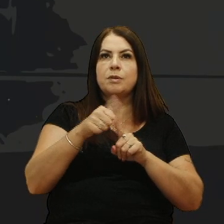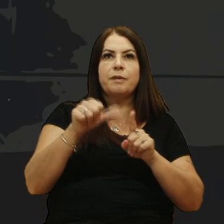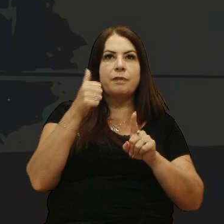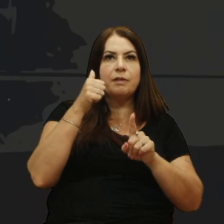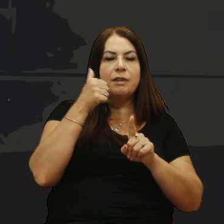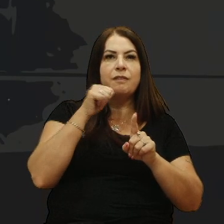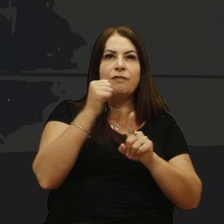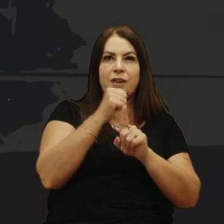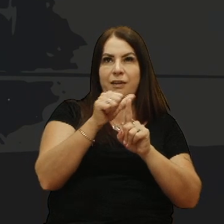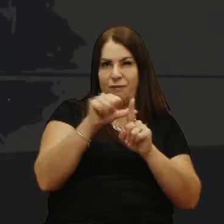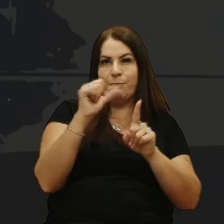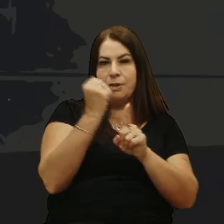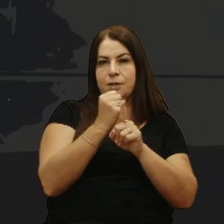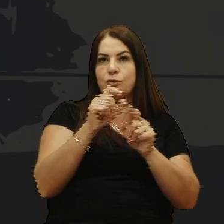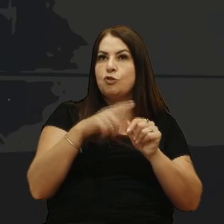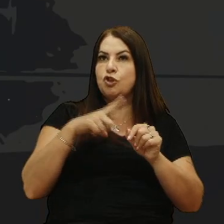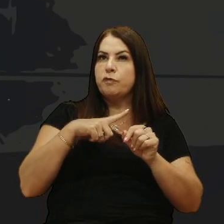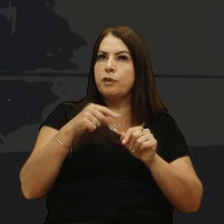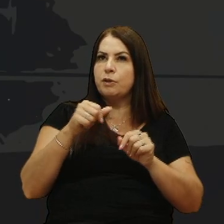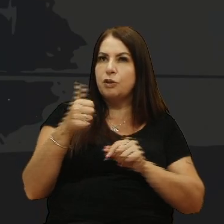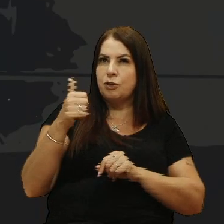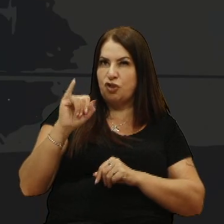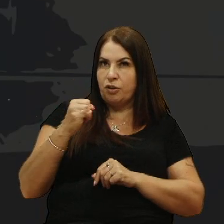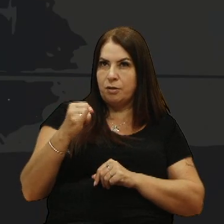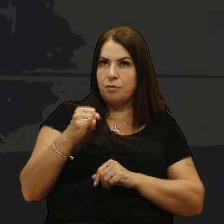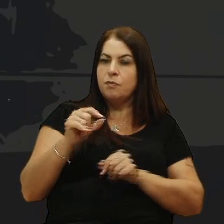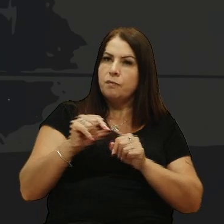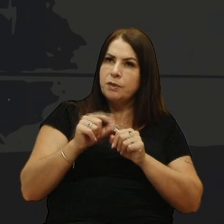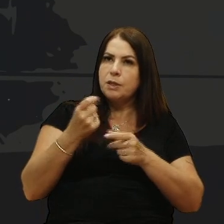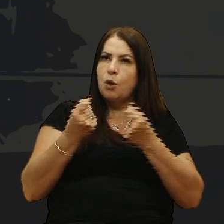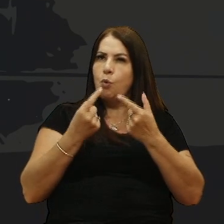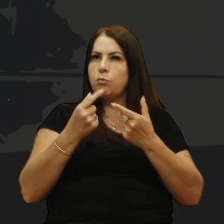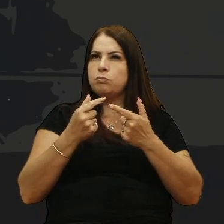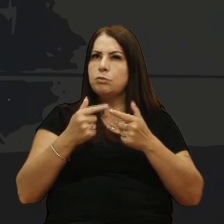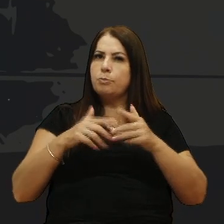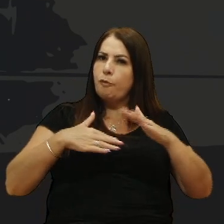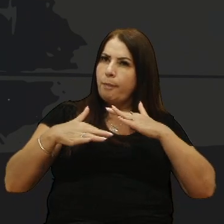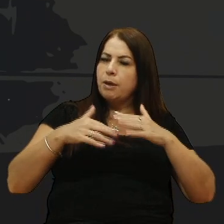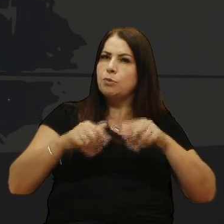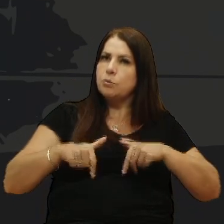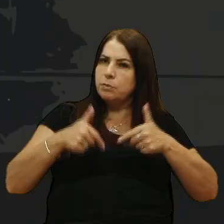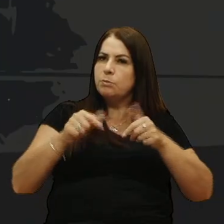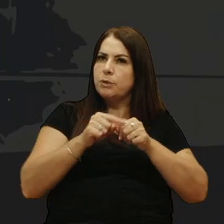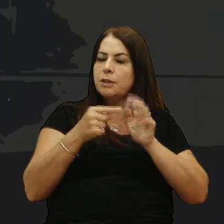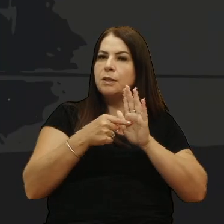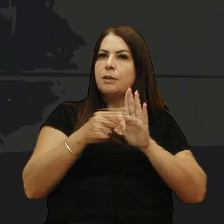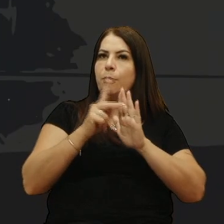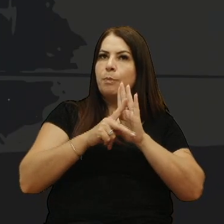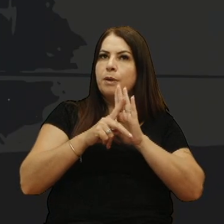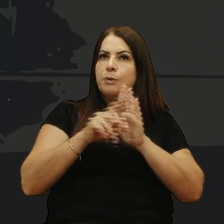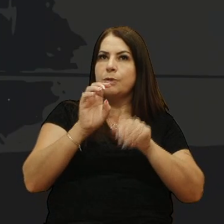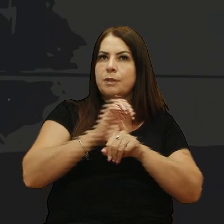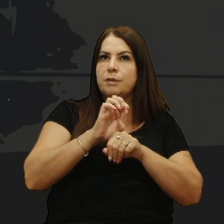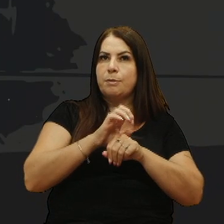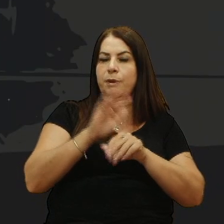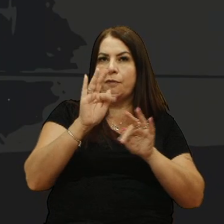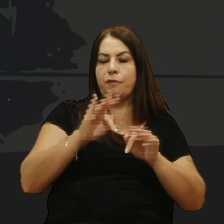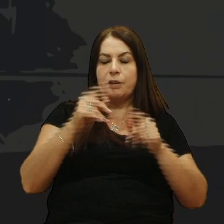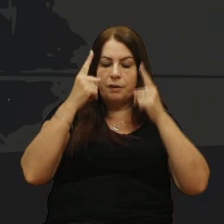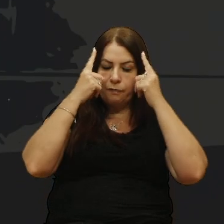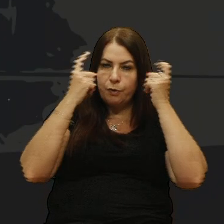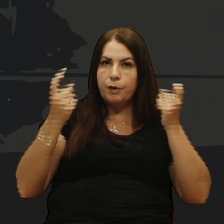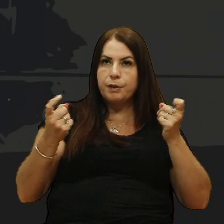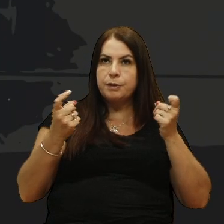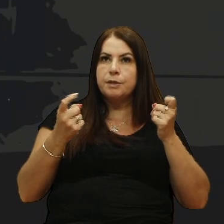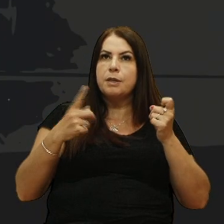tivemos em janeiro. Pode passar, por favor. E foram feitas, então, algumas ações, né? O que está se propondo é um plano estadual de enfrentamento à violência,